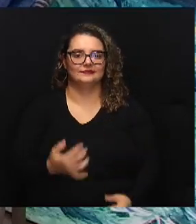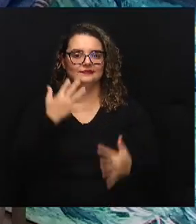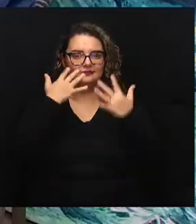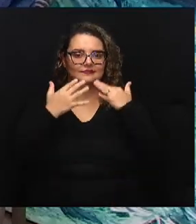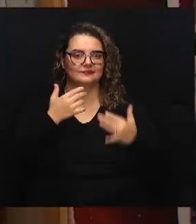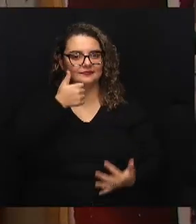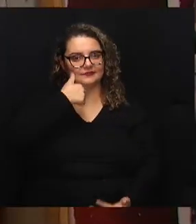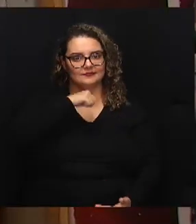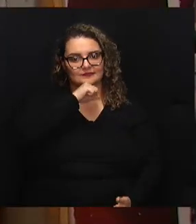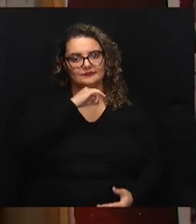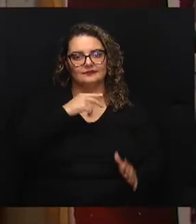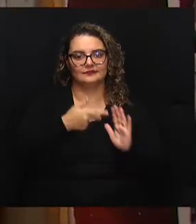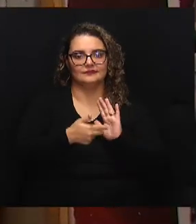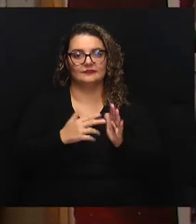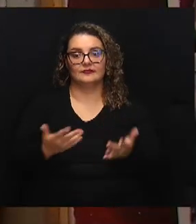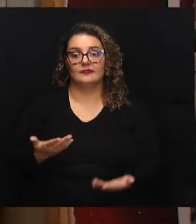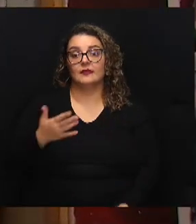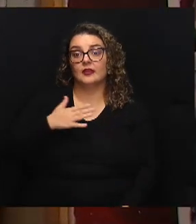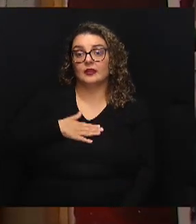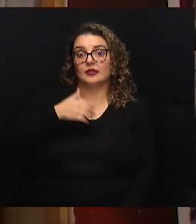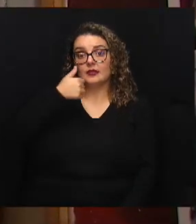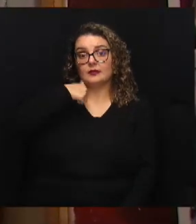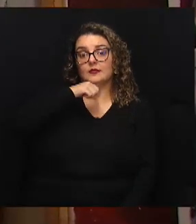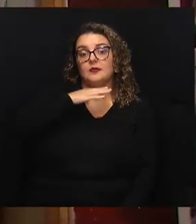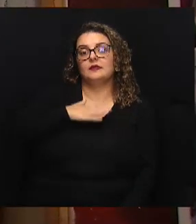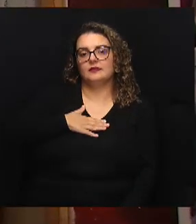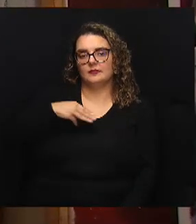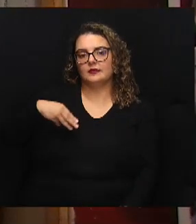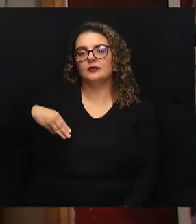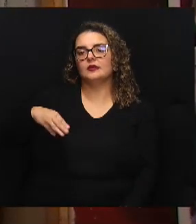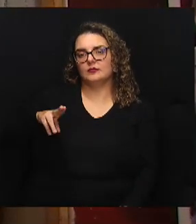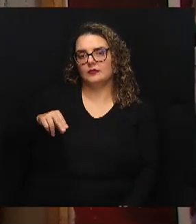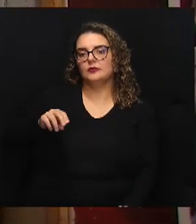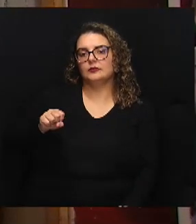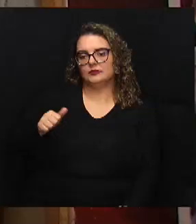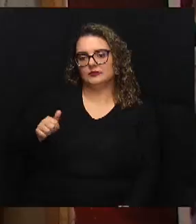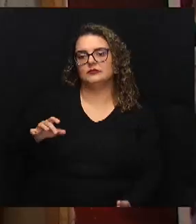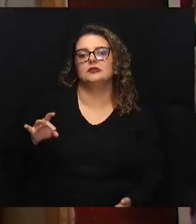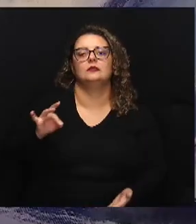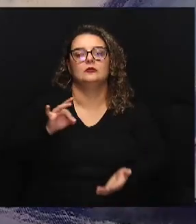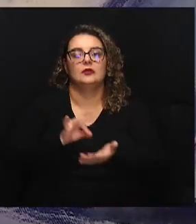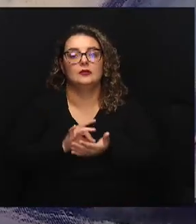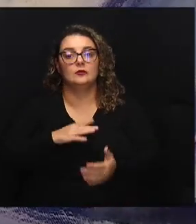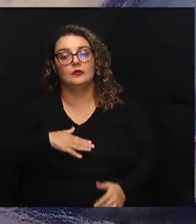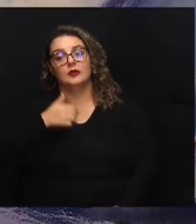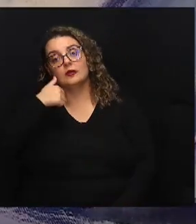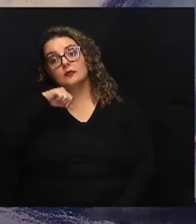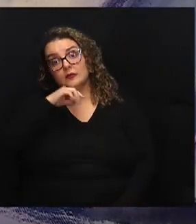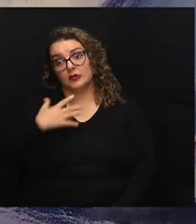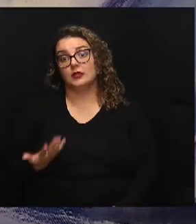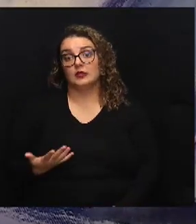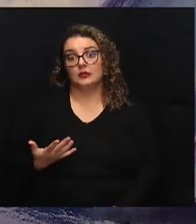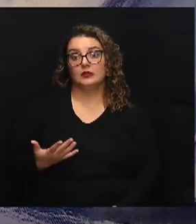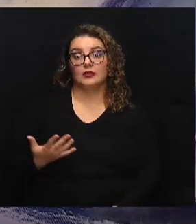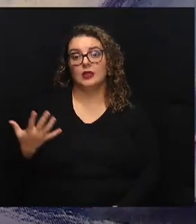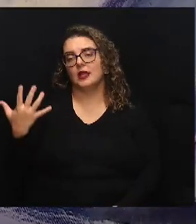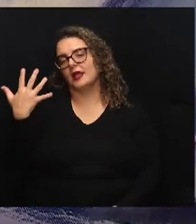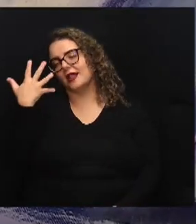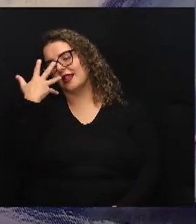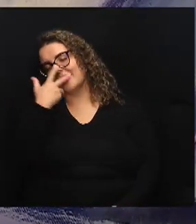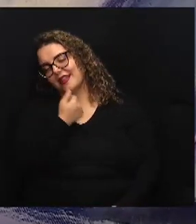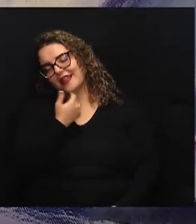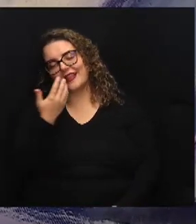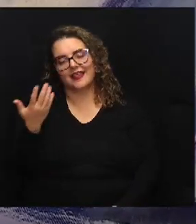nesse sentido? Não, minha mãe foi minha musa. Realmente, porque minha mãe, além de tudo, ela tinha que ser linda daquele